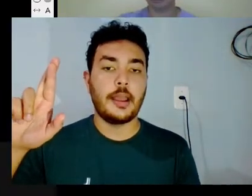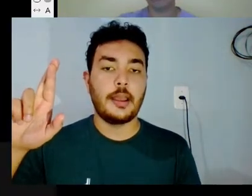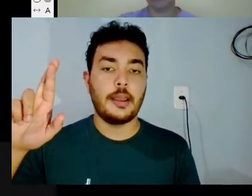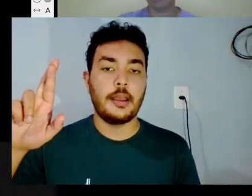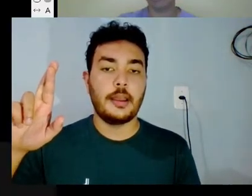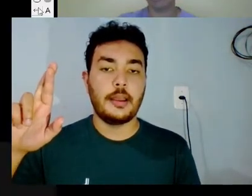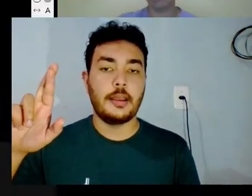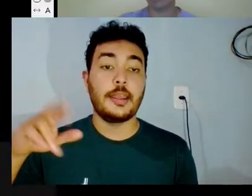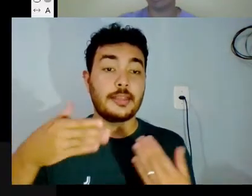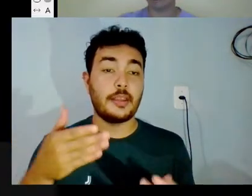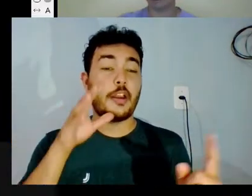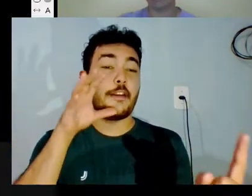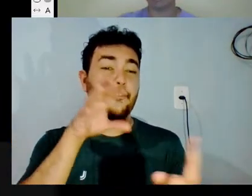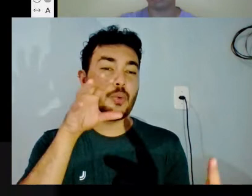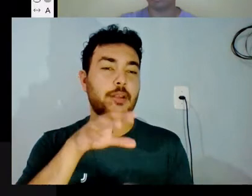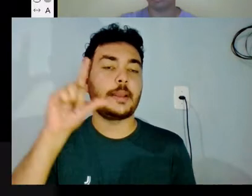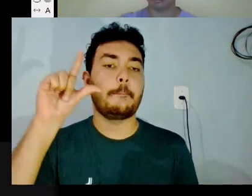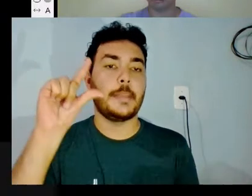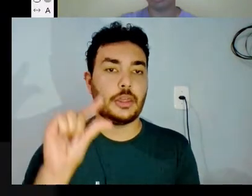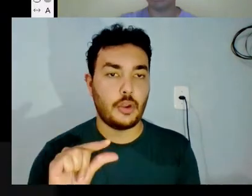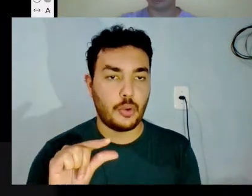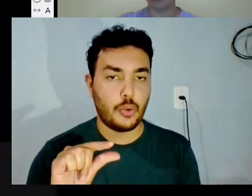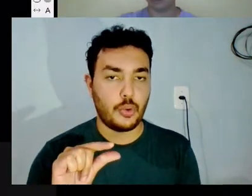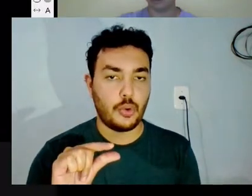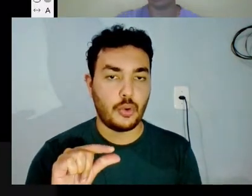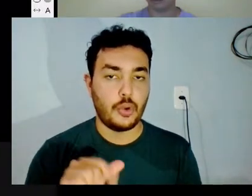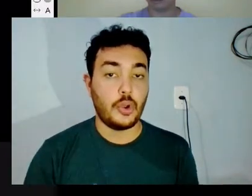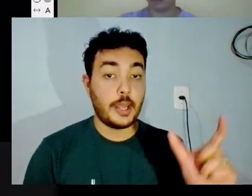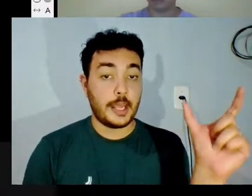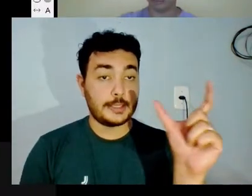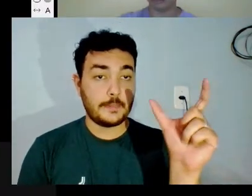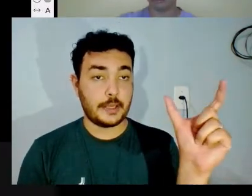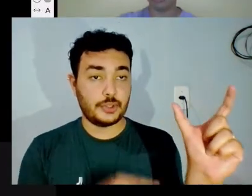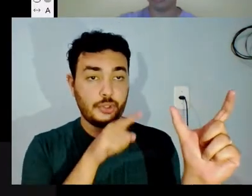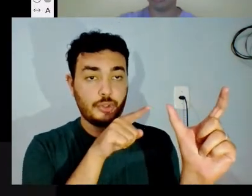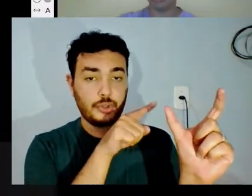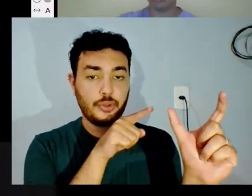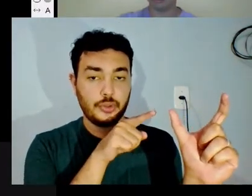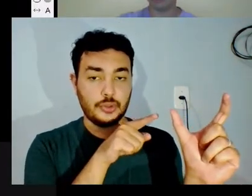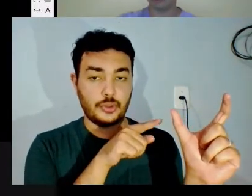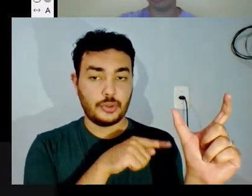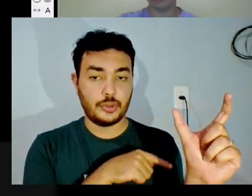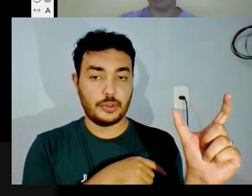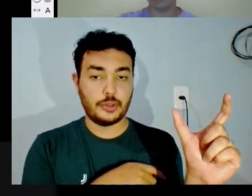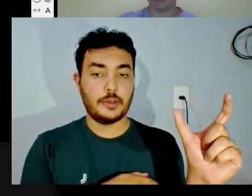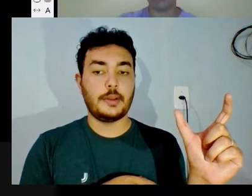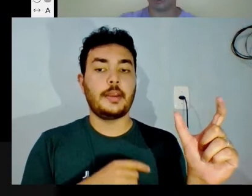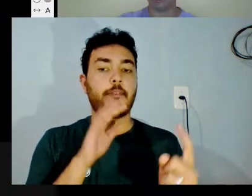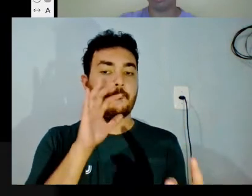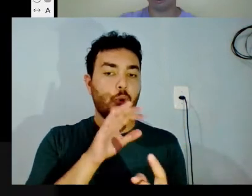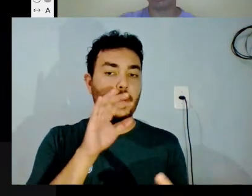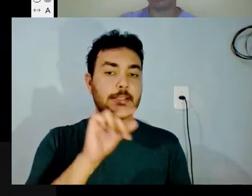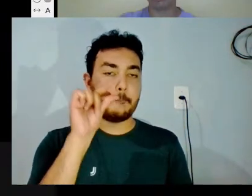é menor, tá bom? Então, a gente associa, ó, essa parte aqui, ó, a isso que eu estou colocando para vocês aqui. A